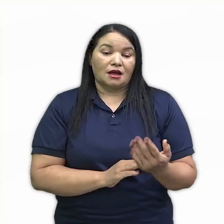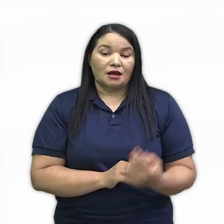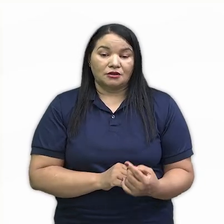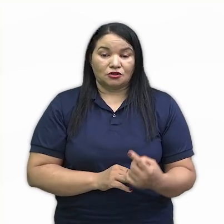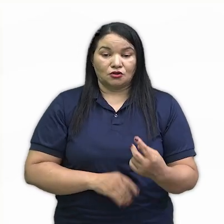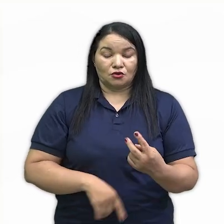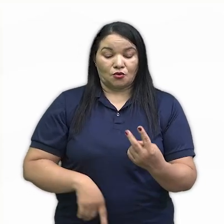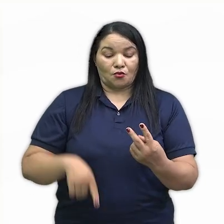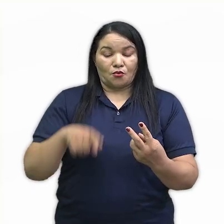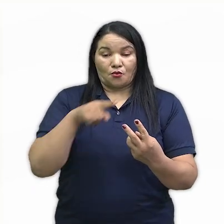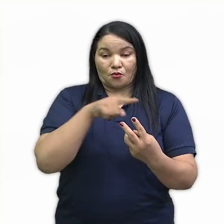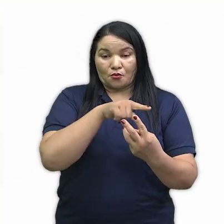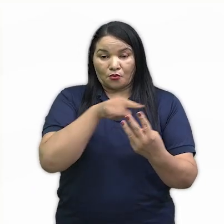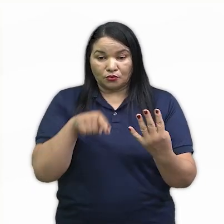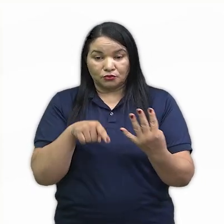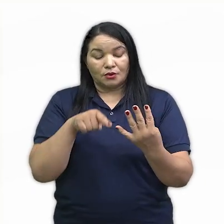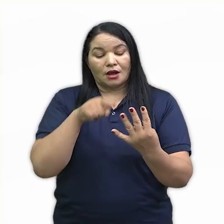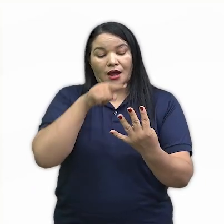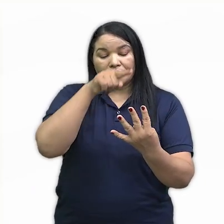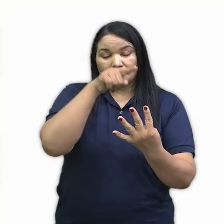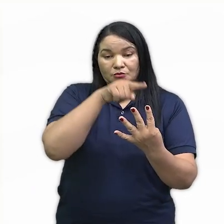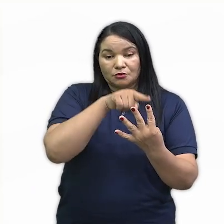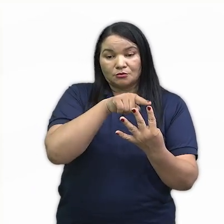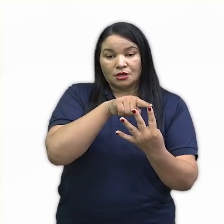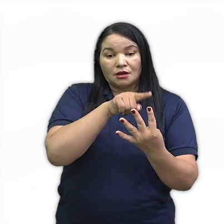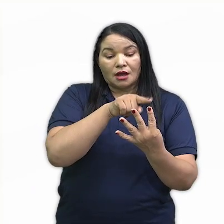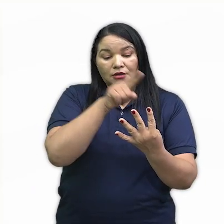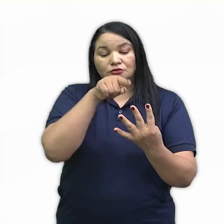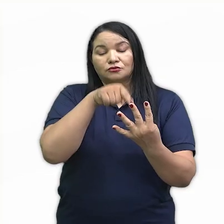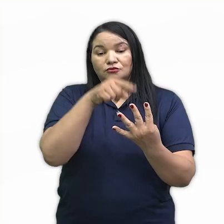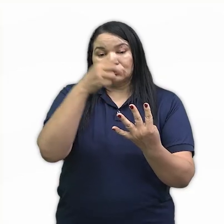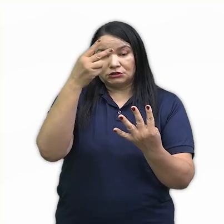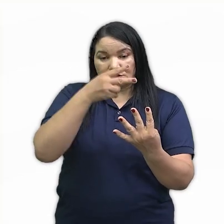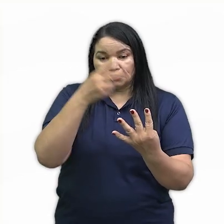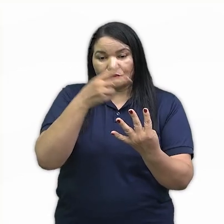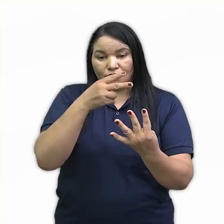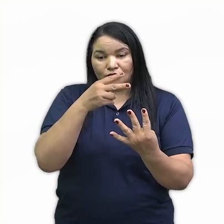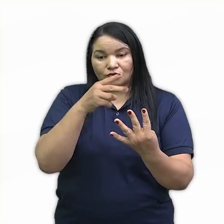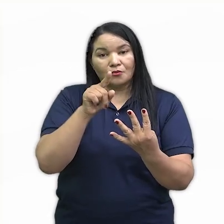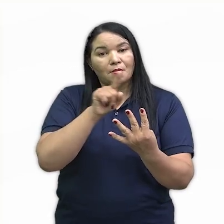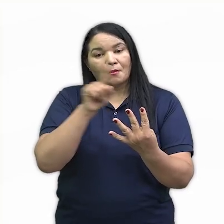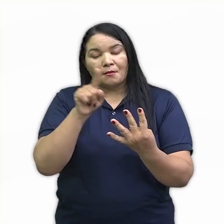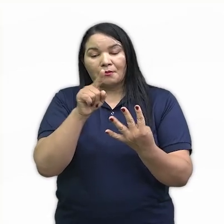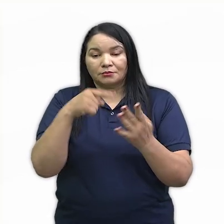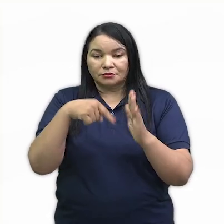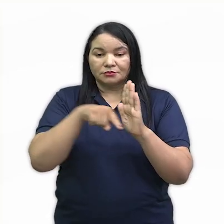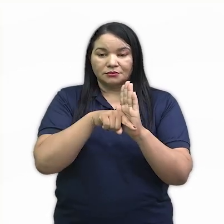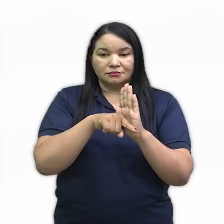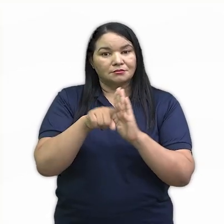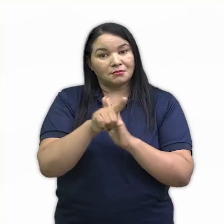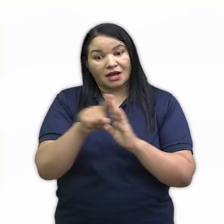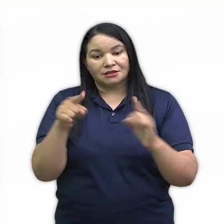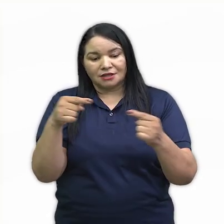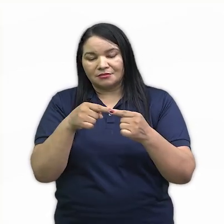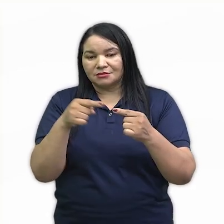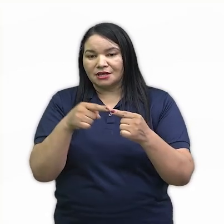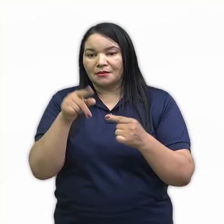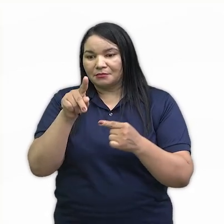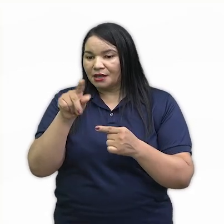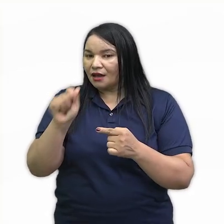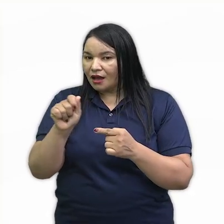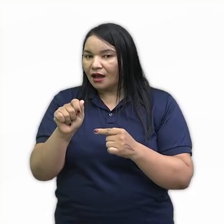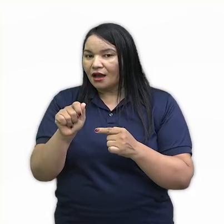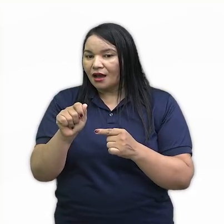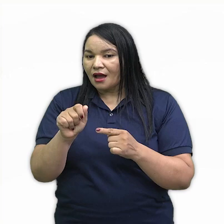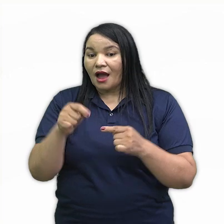do segundo, né? E subtrair com o termo anterior, né? Mas isso se nós estivéssemos falando da PA,